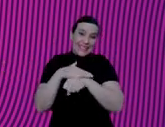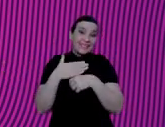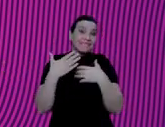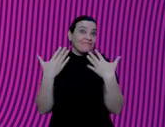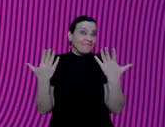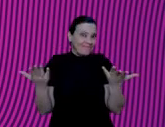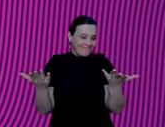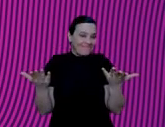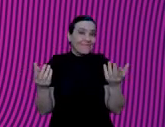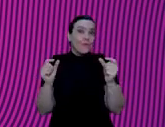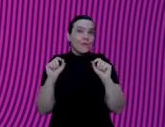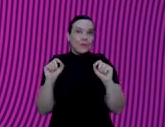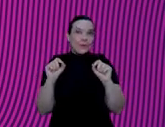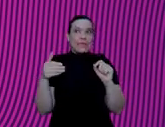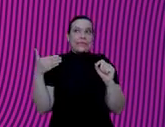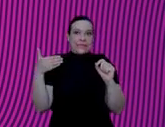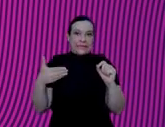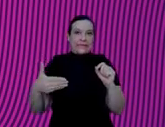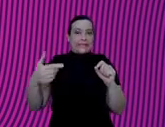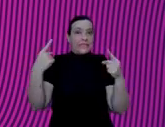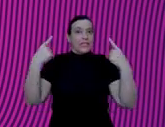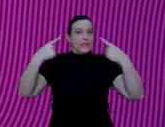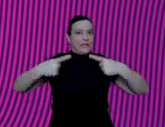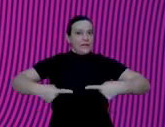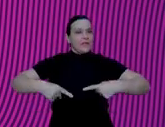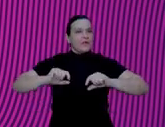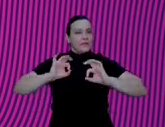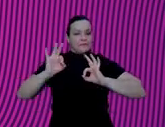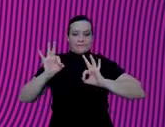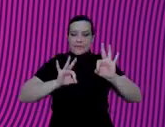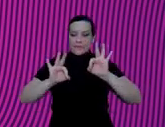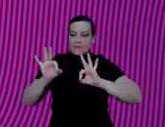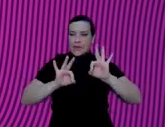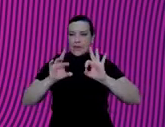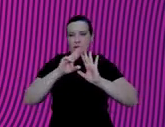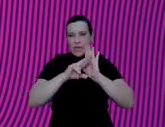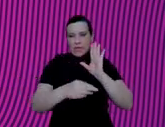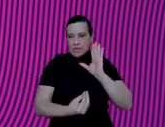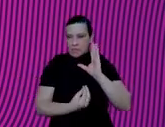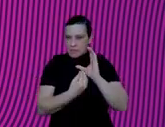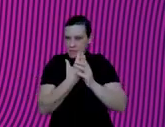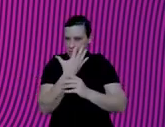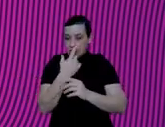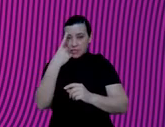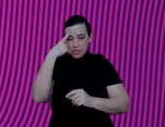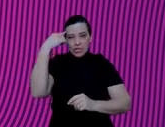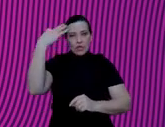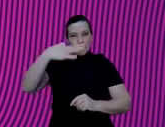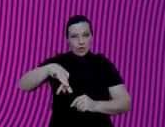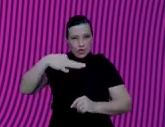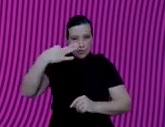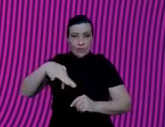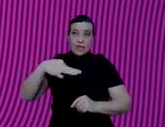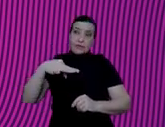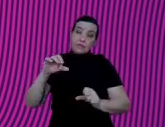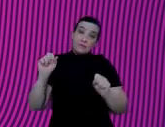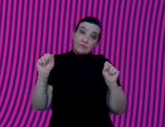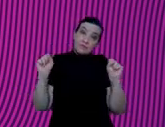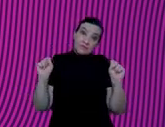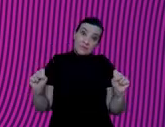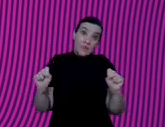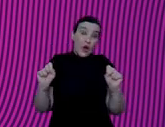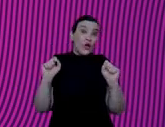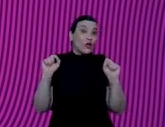grande desafio de fazer um protocolo de cefaleia, talvez nós vamos ter talvez o maior